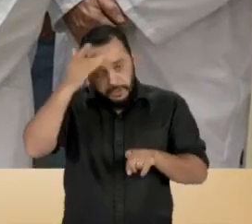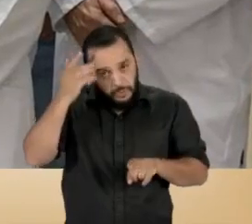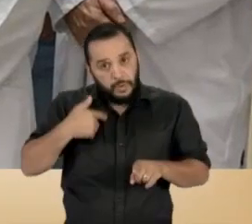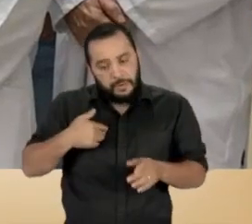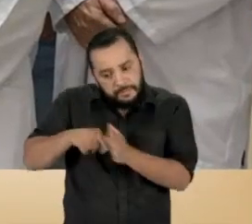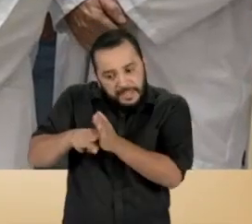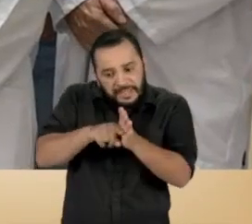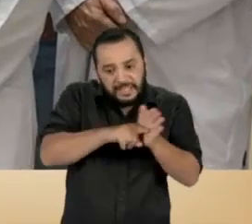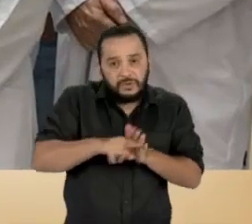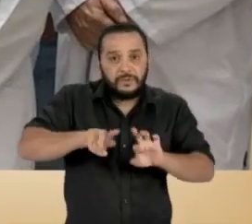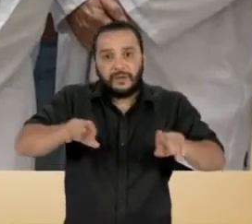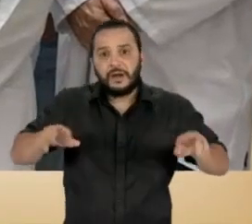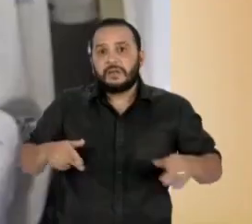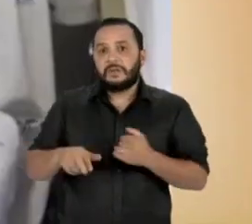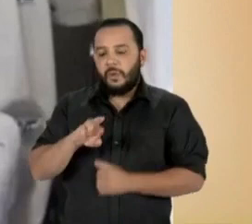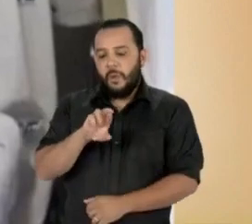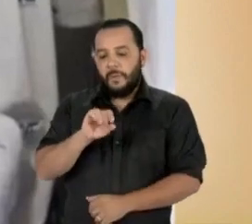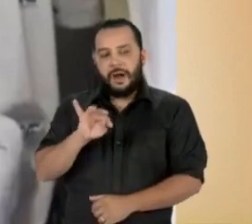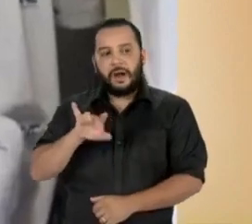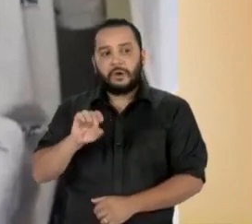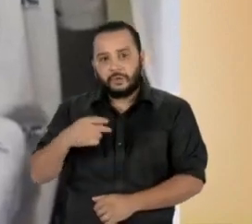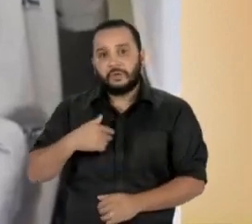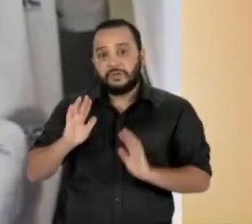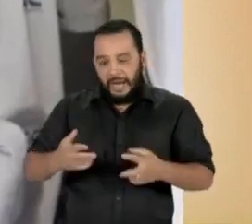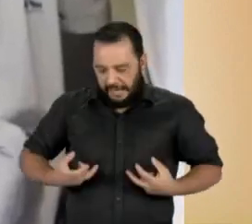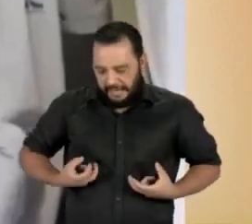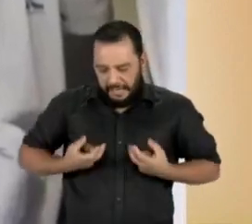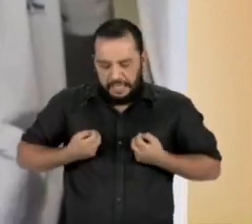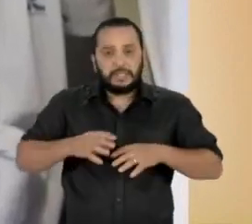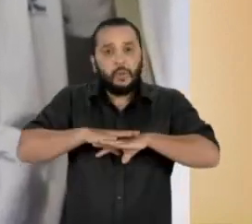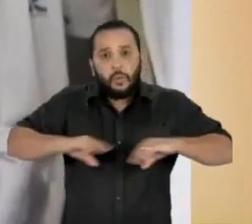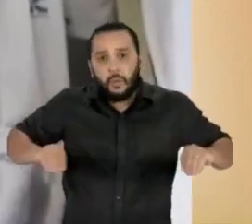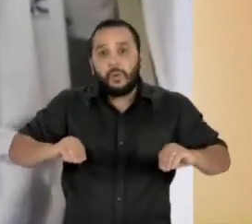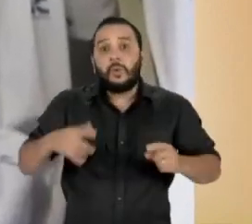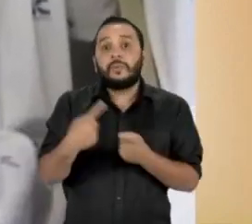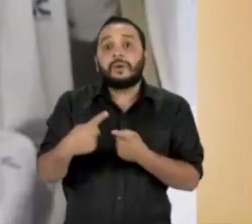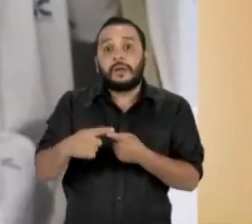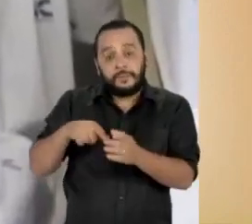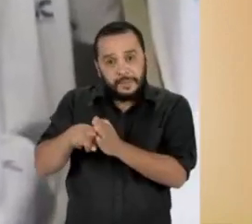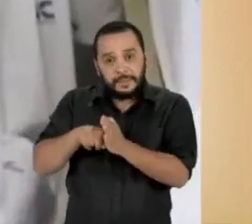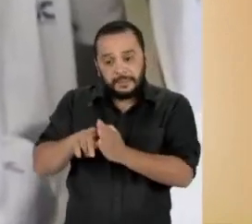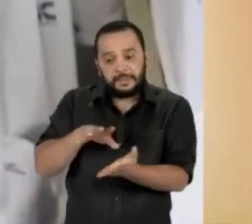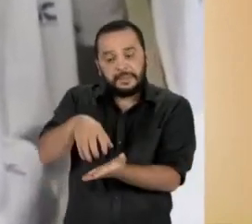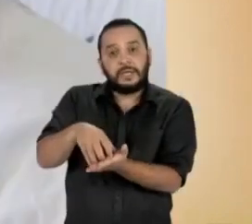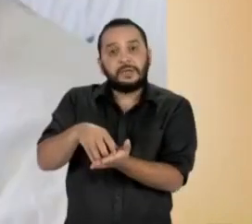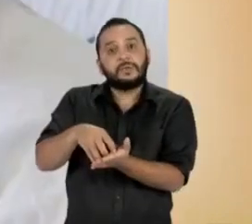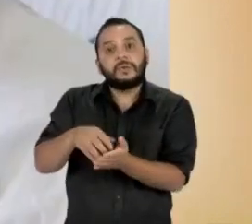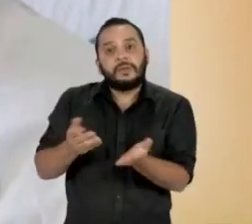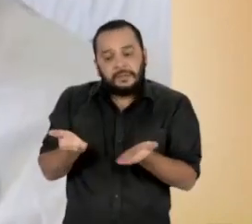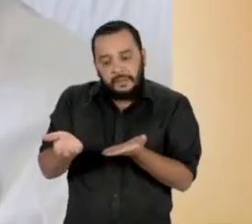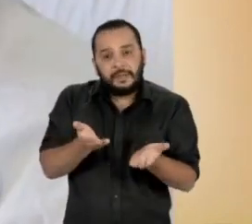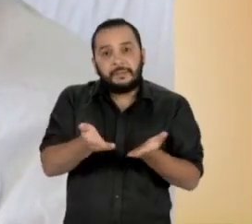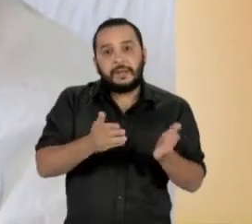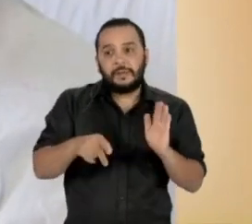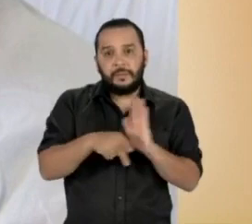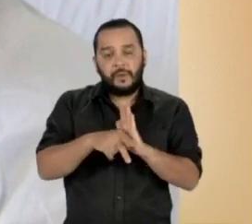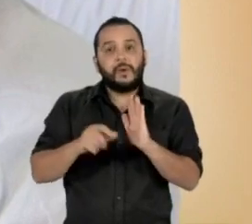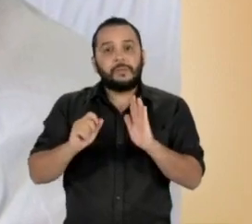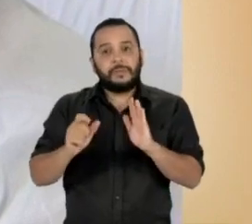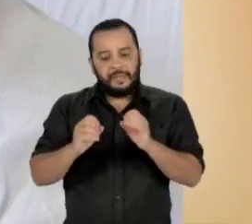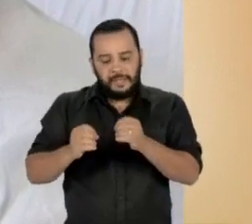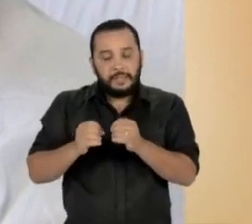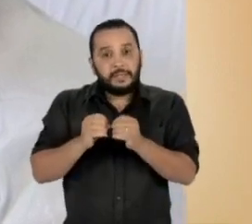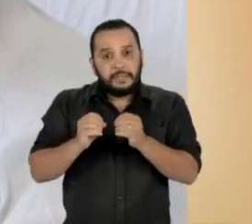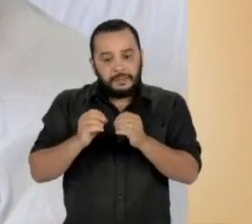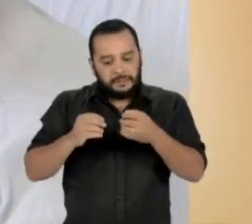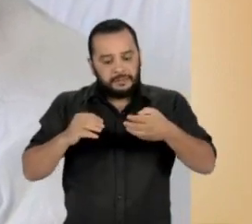Vamberto Luiz, o mineiro que conseguiu vencer um câncer terminal graças às pesquisas do Centro de Terapia Celular, já está de volta